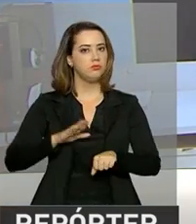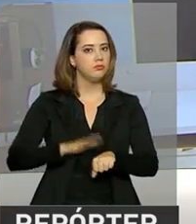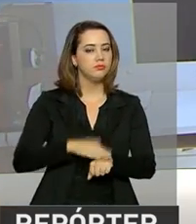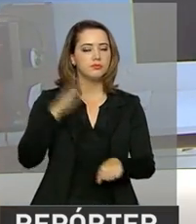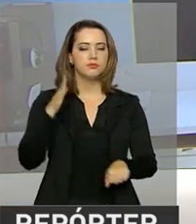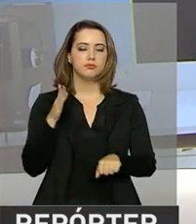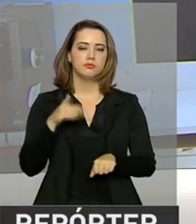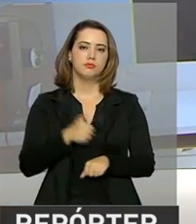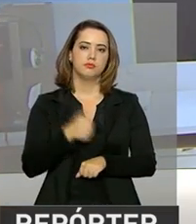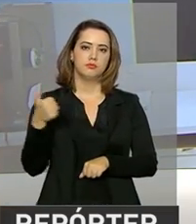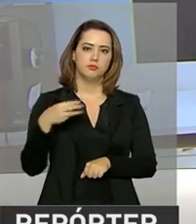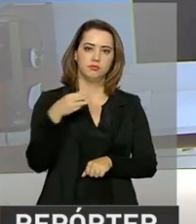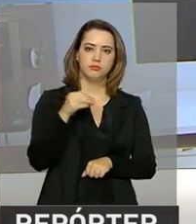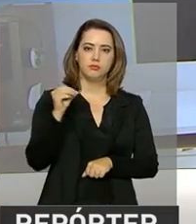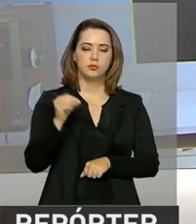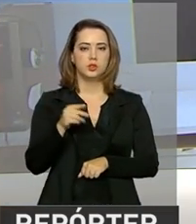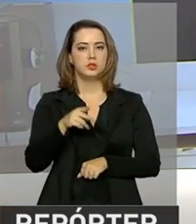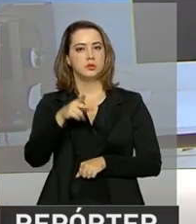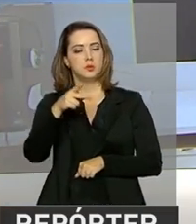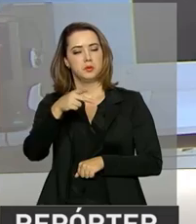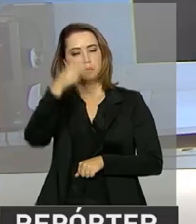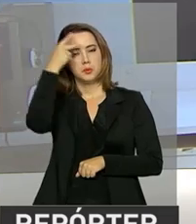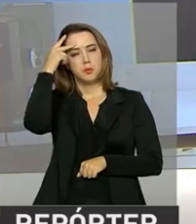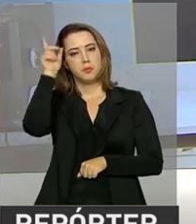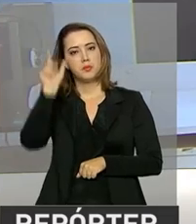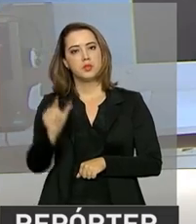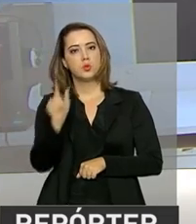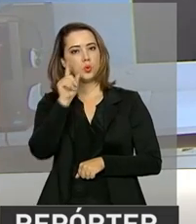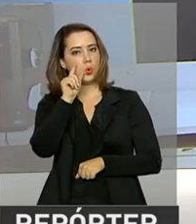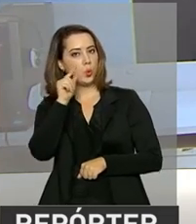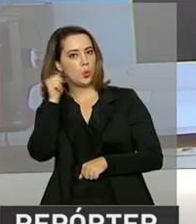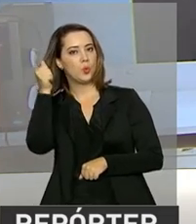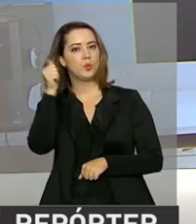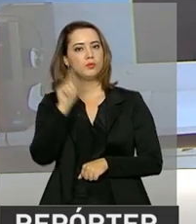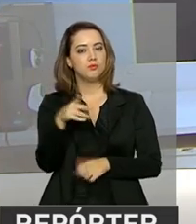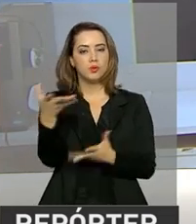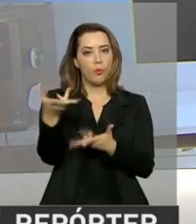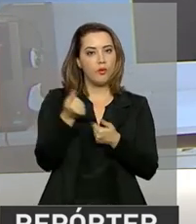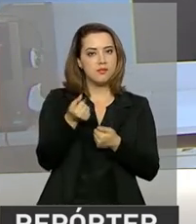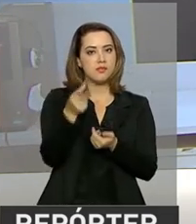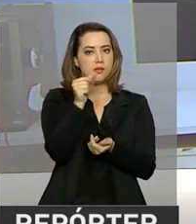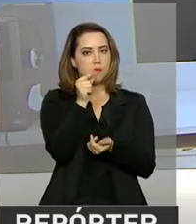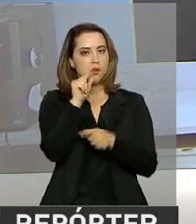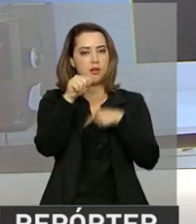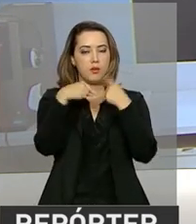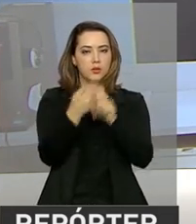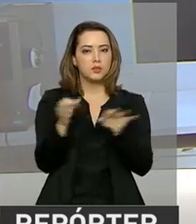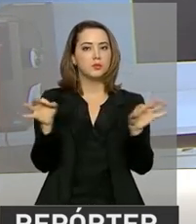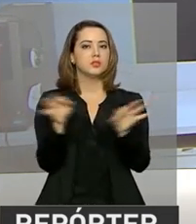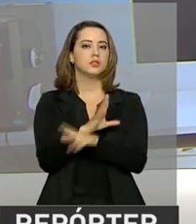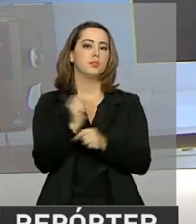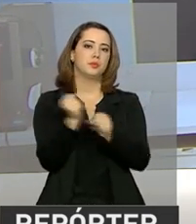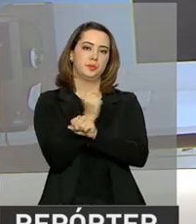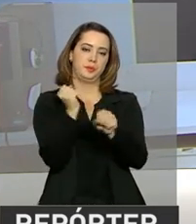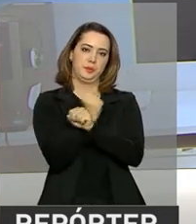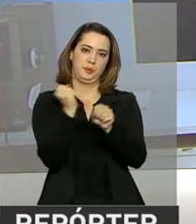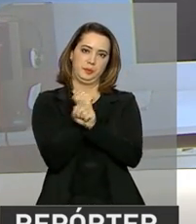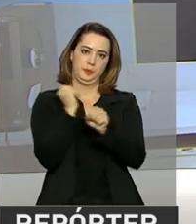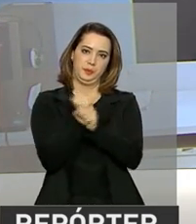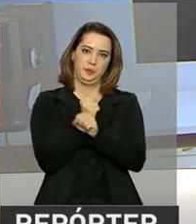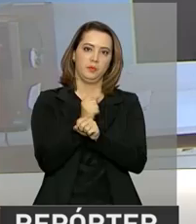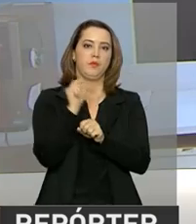130 1000 alagoanos vão receber água depois da conclusão de uma adutora que capta água diretamente do canal do